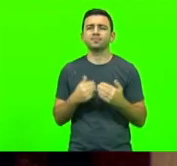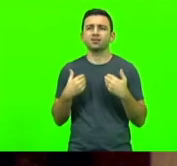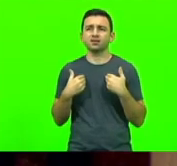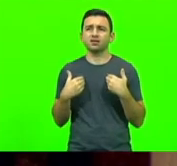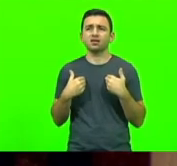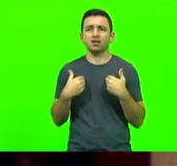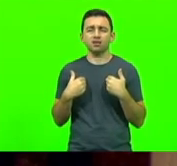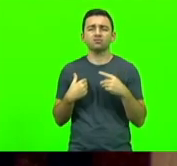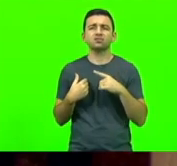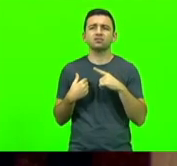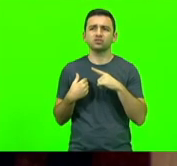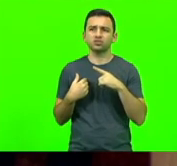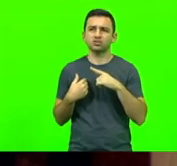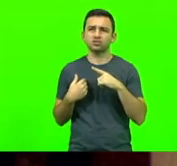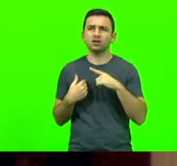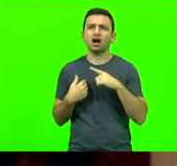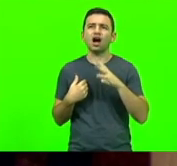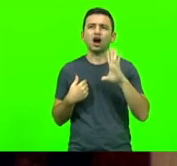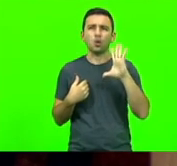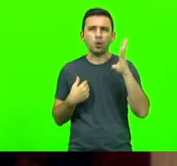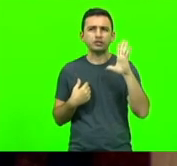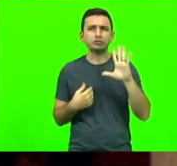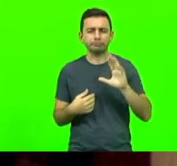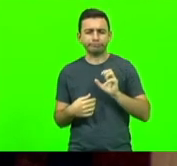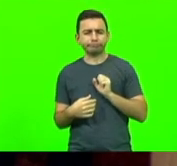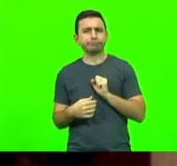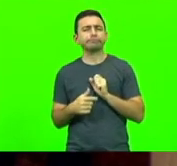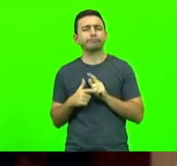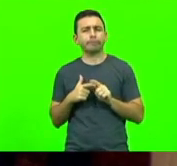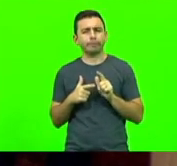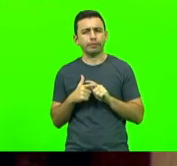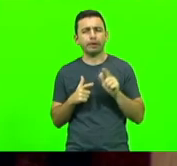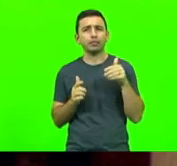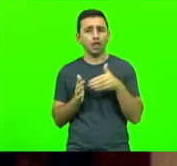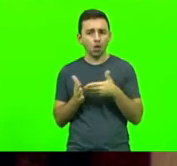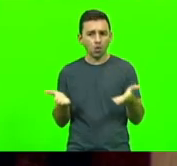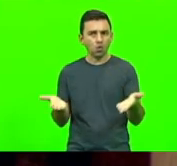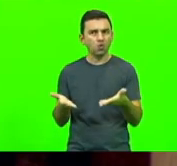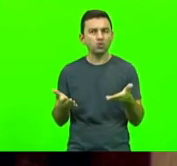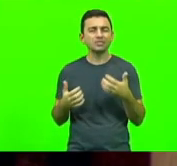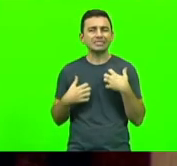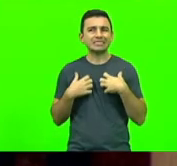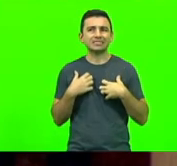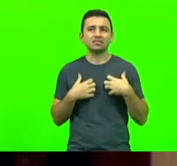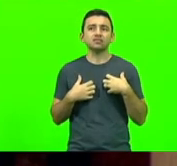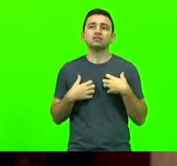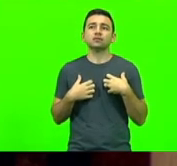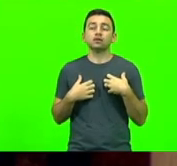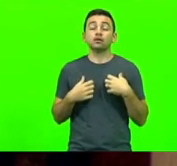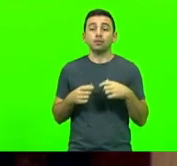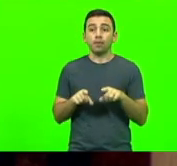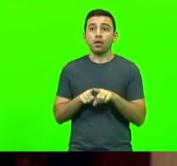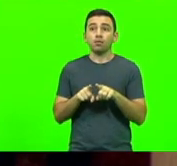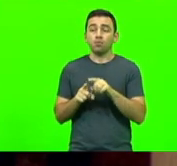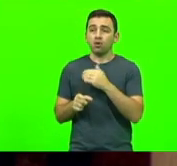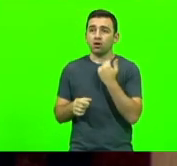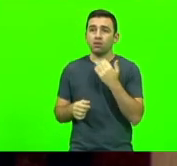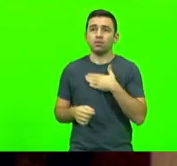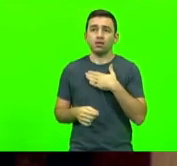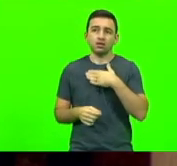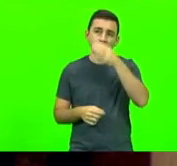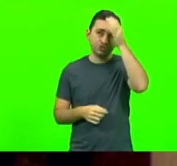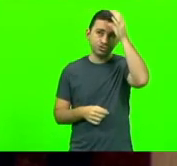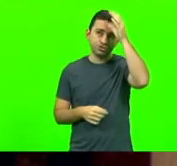Eu tive efeitos duros dessa doença que me acompanham até hoje, e eu perdi uma tia que, por